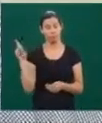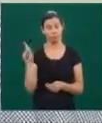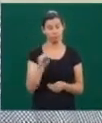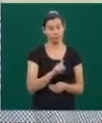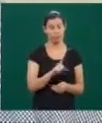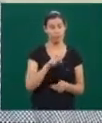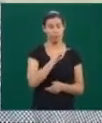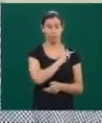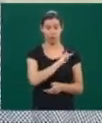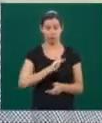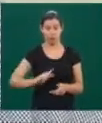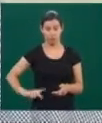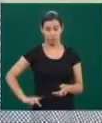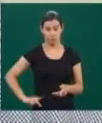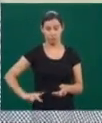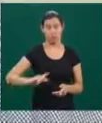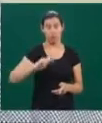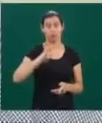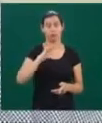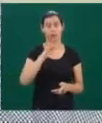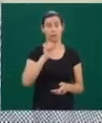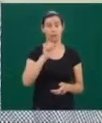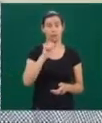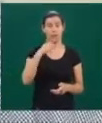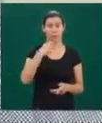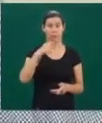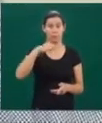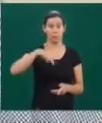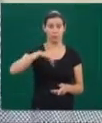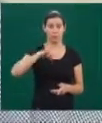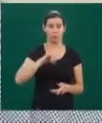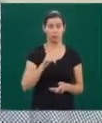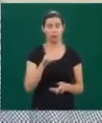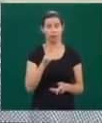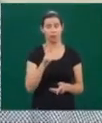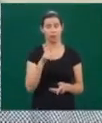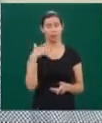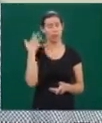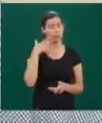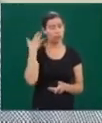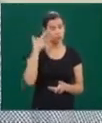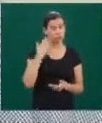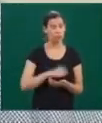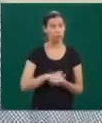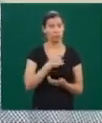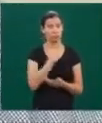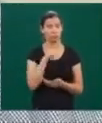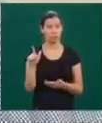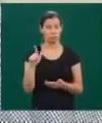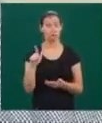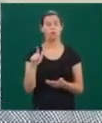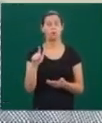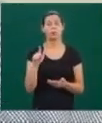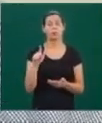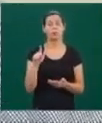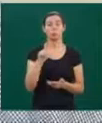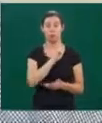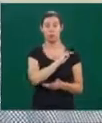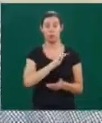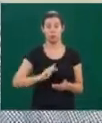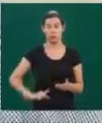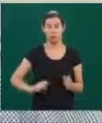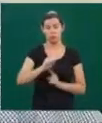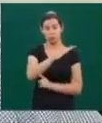para uma palestra e também o presidente da Sociedade Brasileira para o Progresso da Ciência estará aqui palestrando para todo o nosso público.